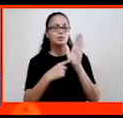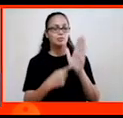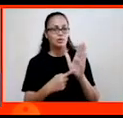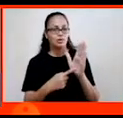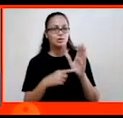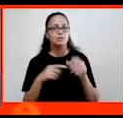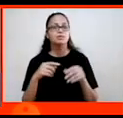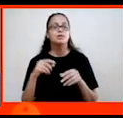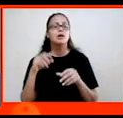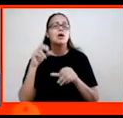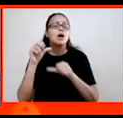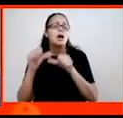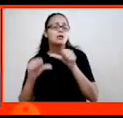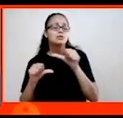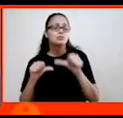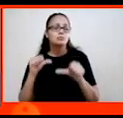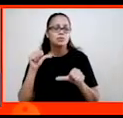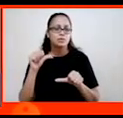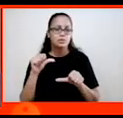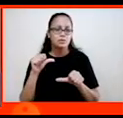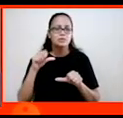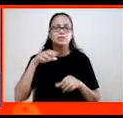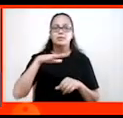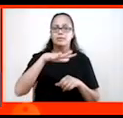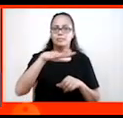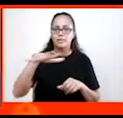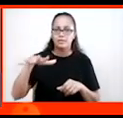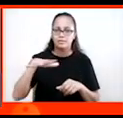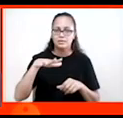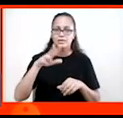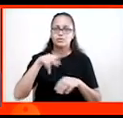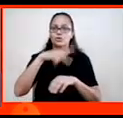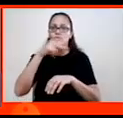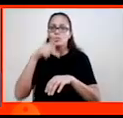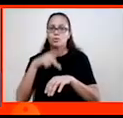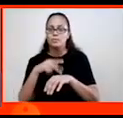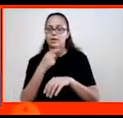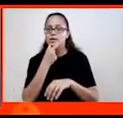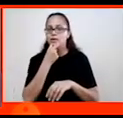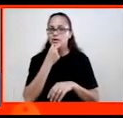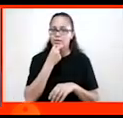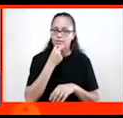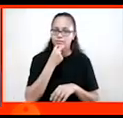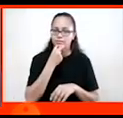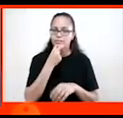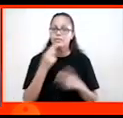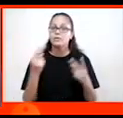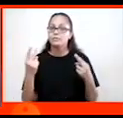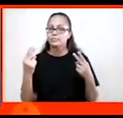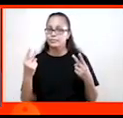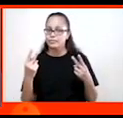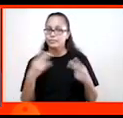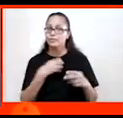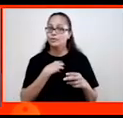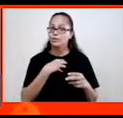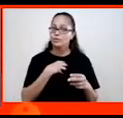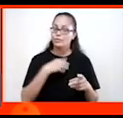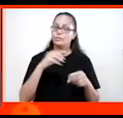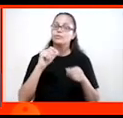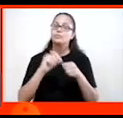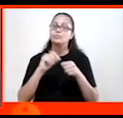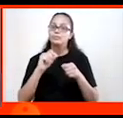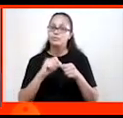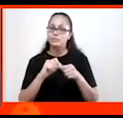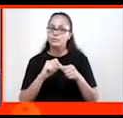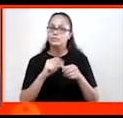as mudanças que ocorreram na paisagem da Inglaterra com o advento do modo de produção industrial que nós